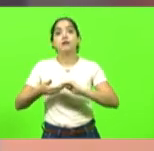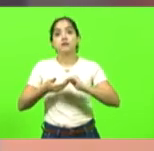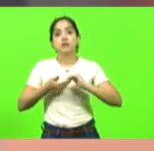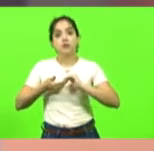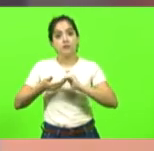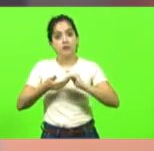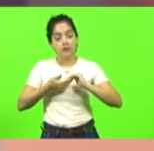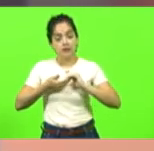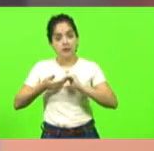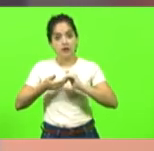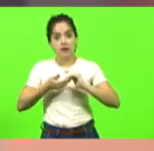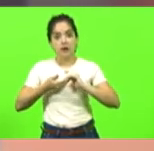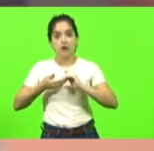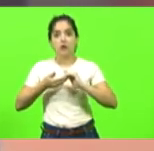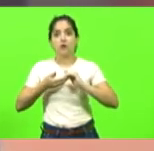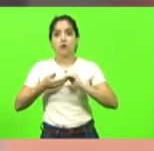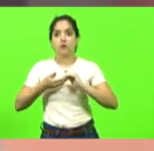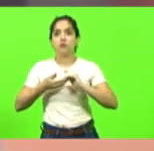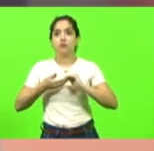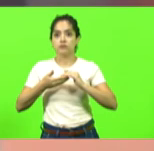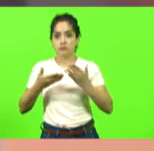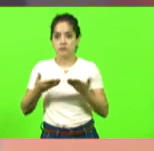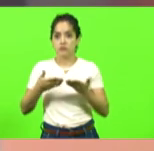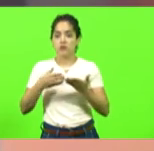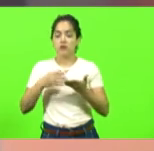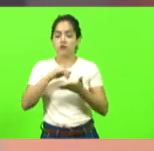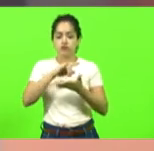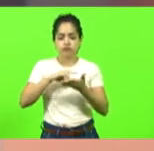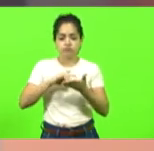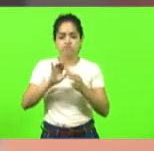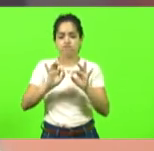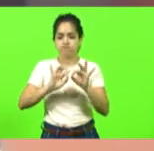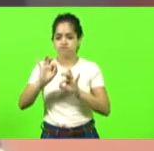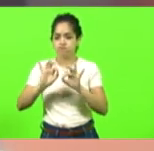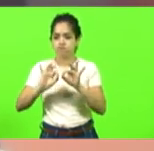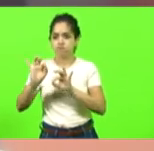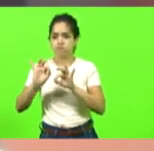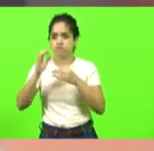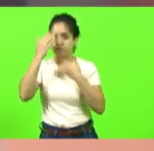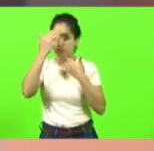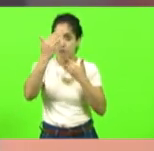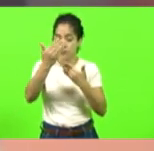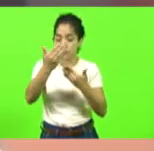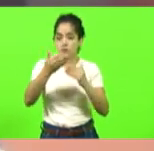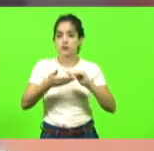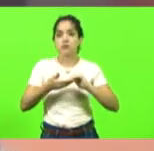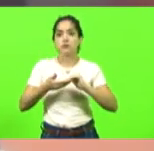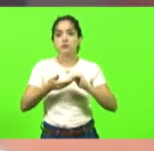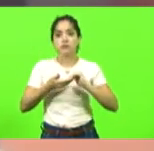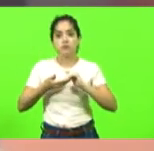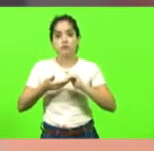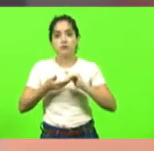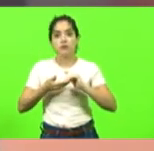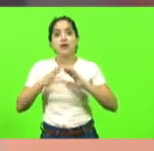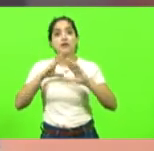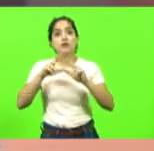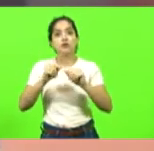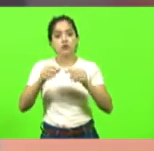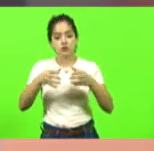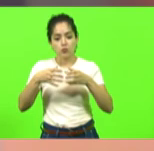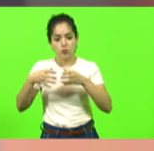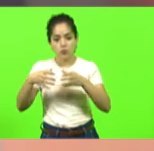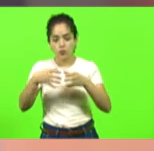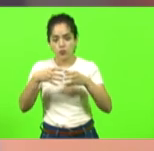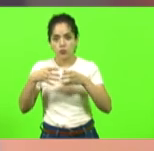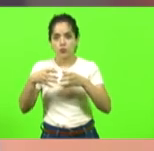fez um protocolo impecável, agradecer ao nosso cerimonialista e toda a equipe de cerimonial